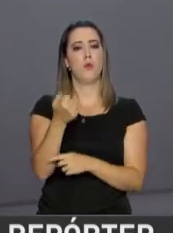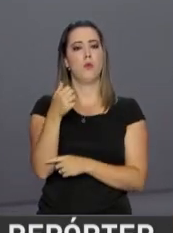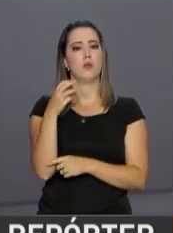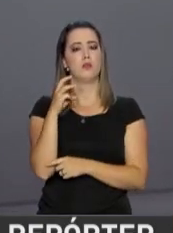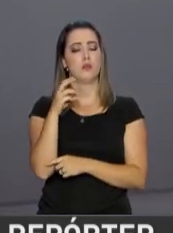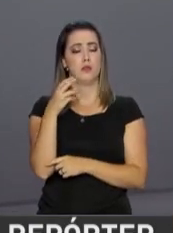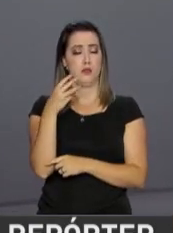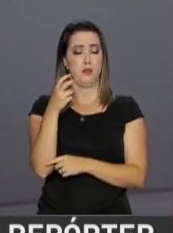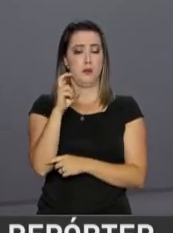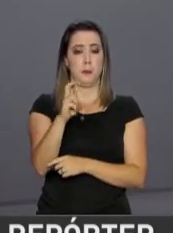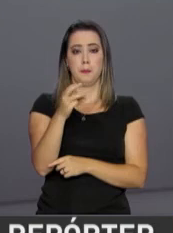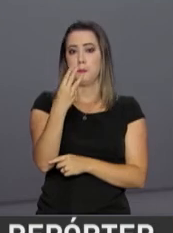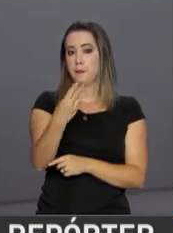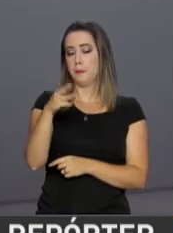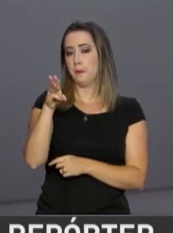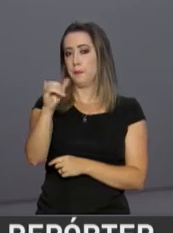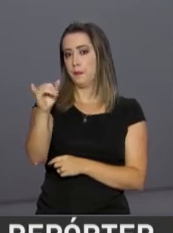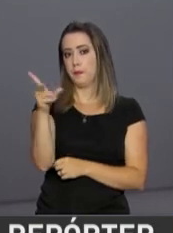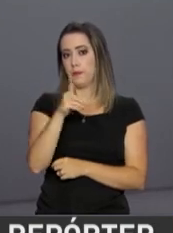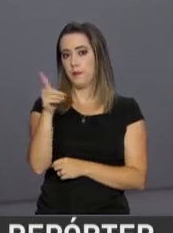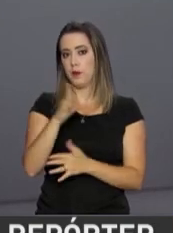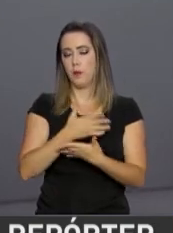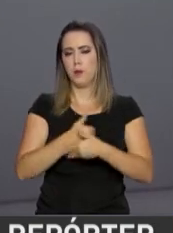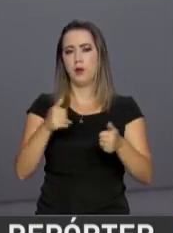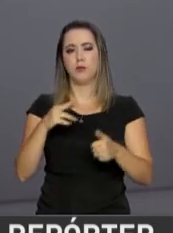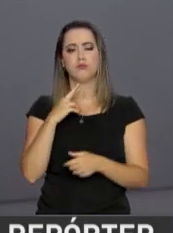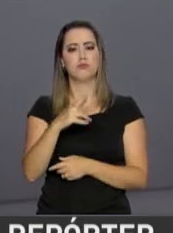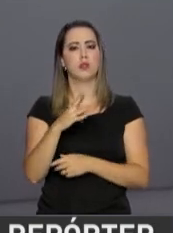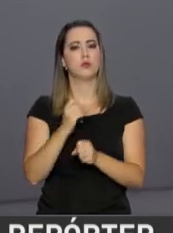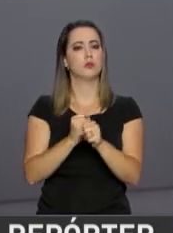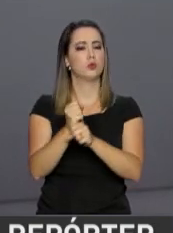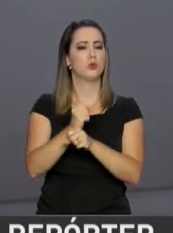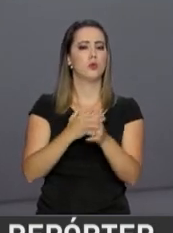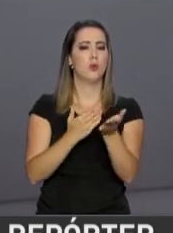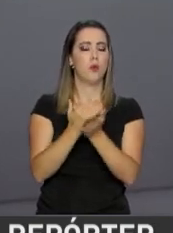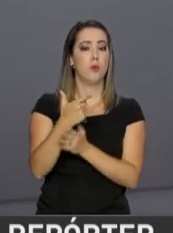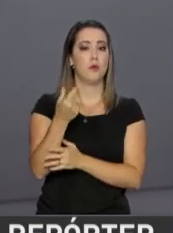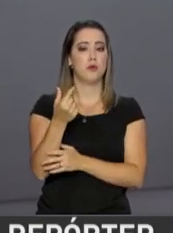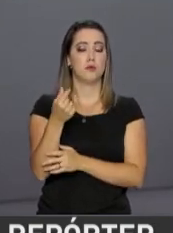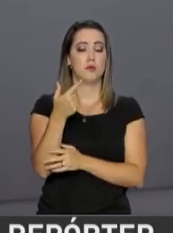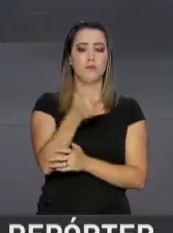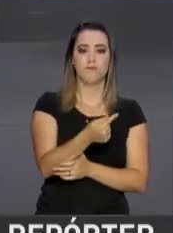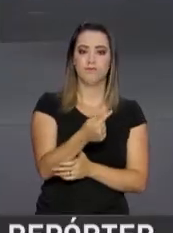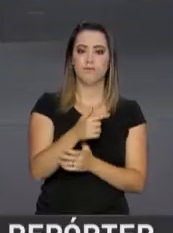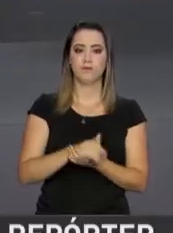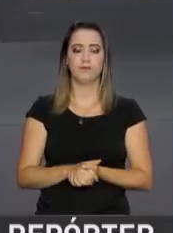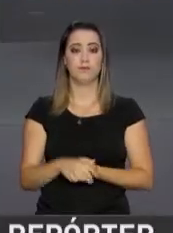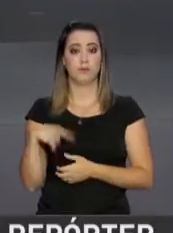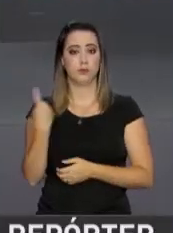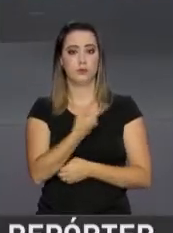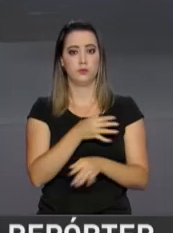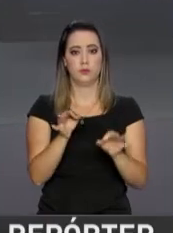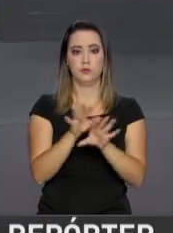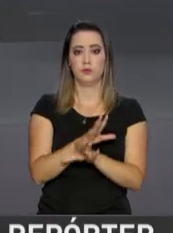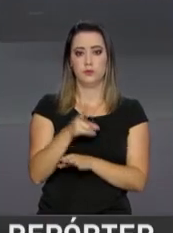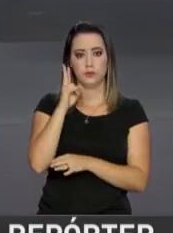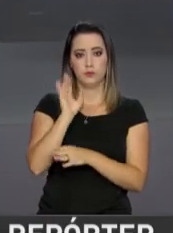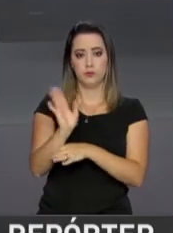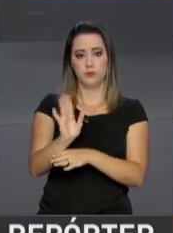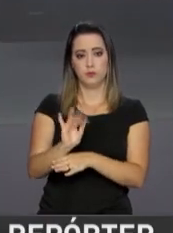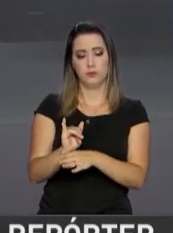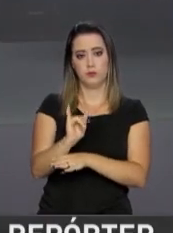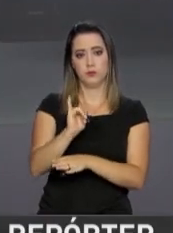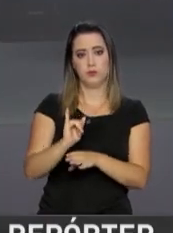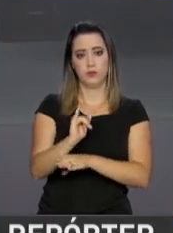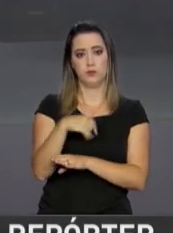quase 53 bilhões de dólares o melhor resultado anual desde 2007 nós ficamos por aqui você pode rever